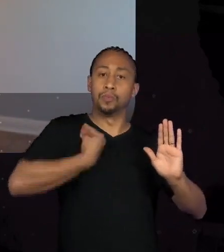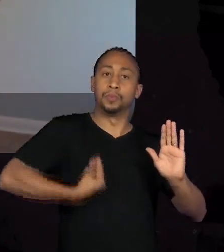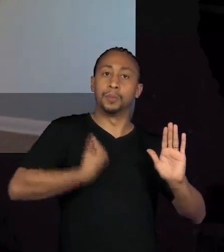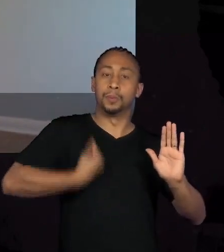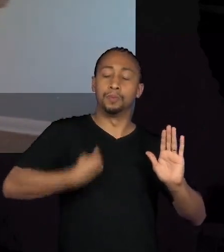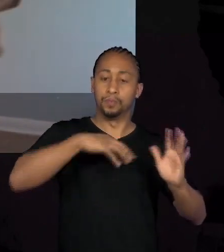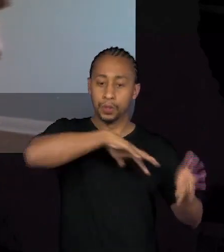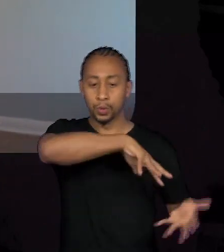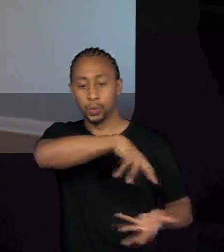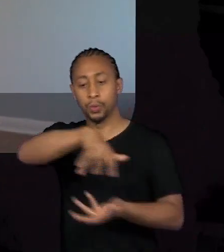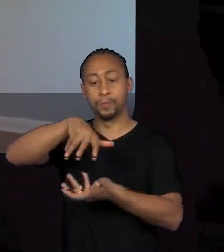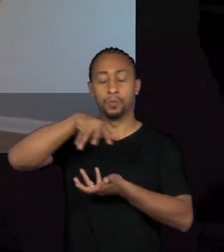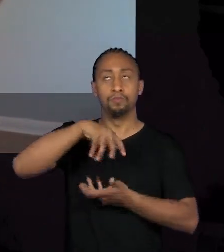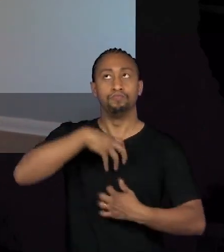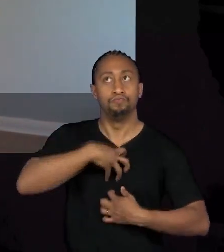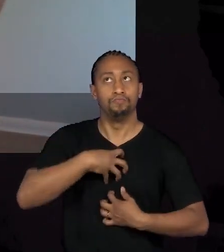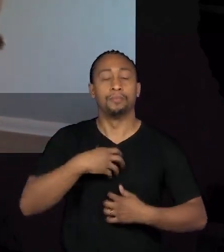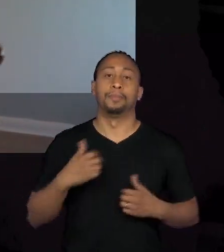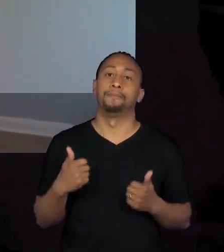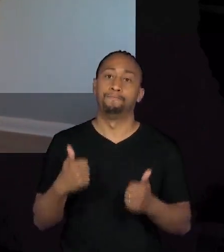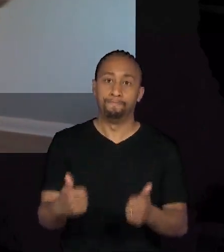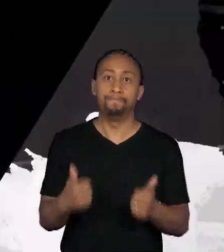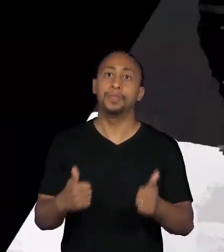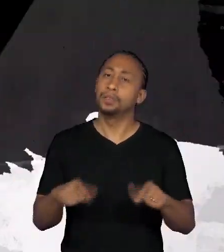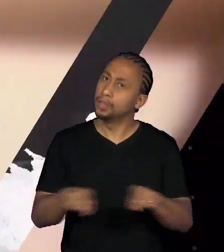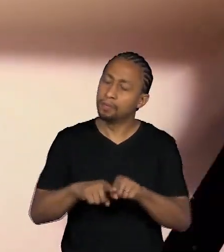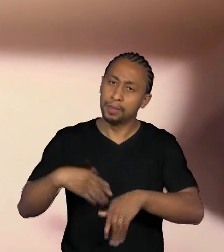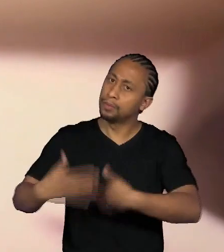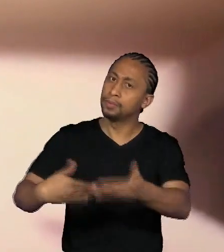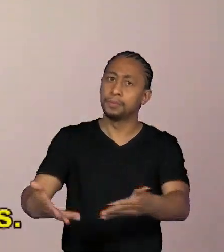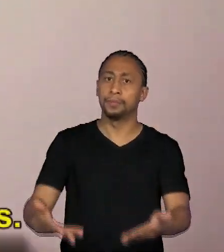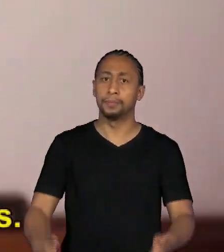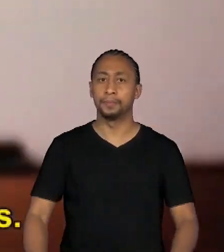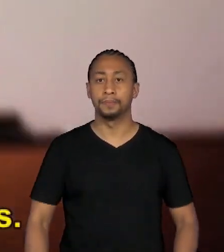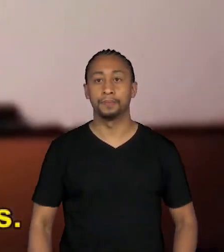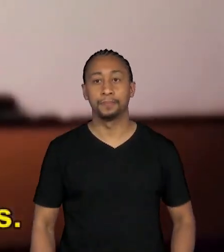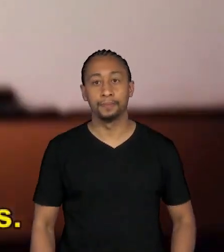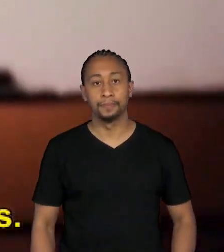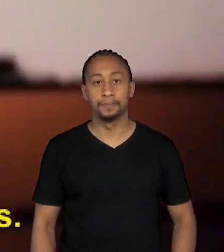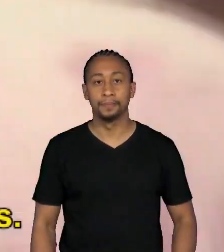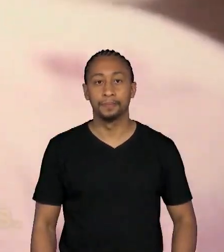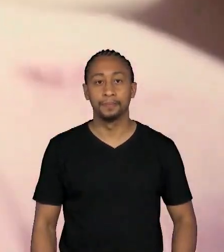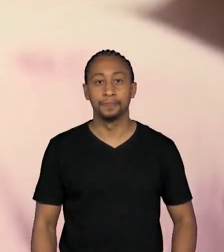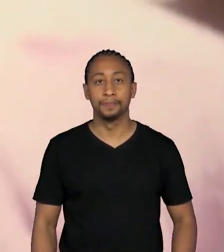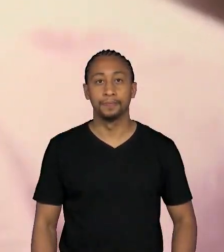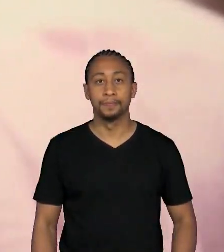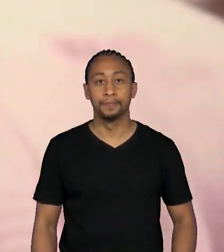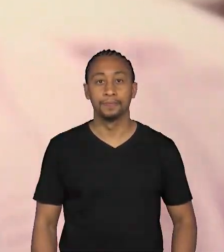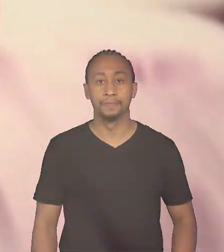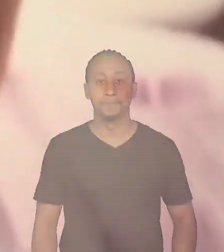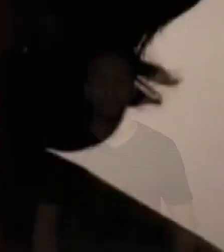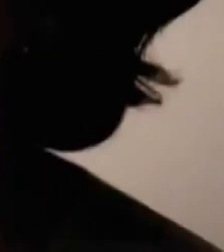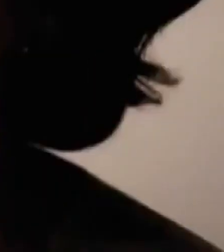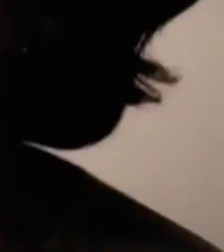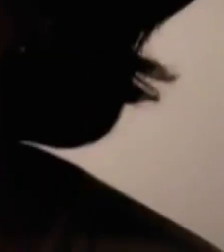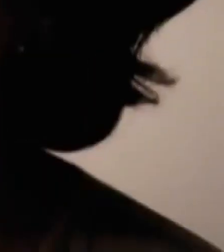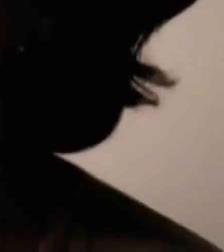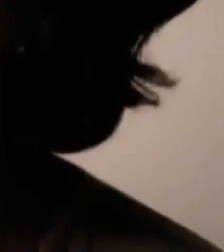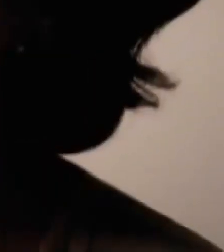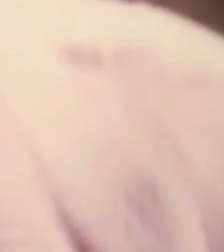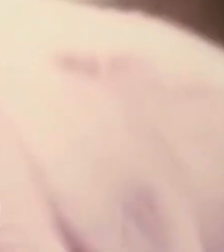bem no mundo e principalmente de produzir. Nobody loves me. People do love you, precious. Please don't